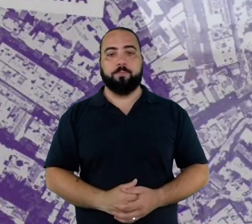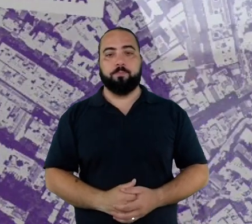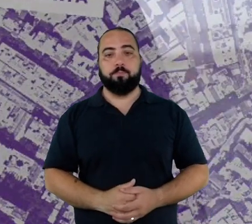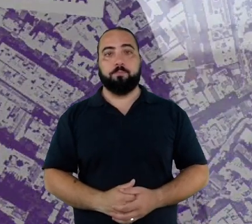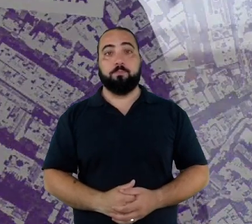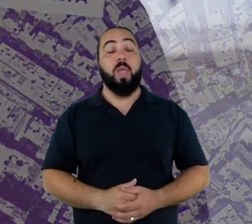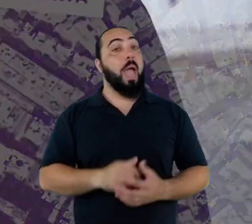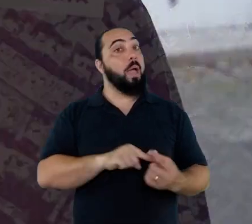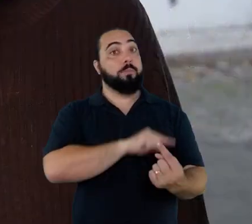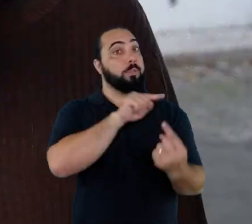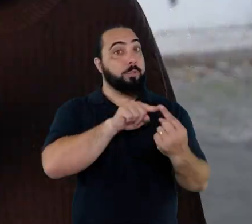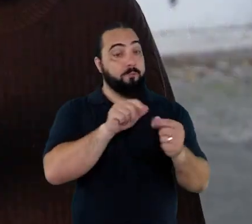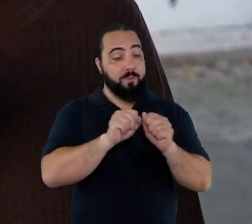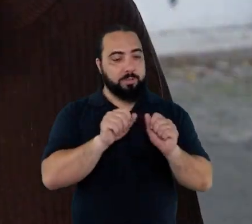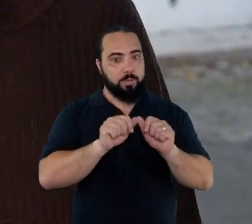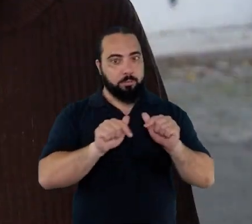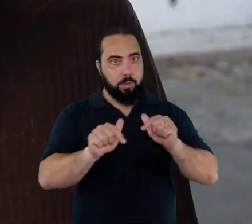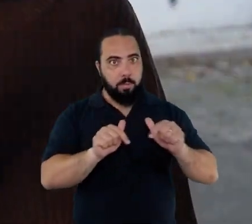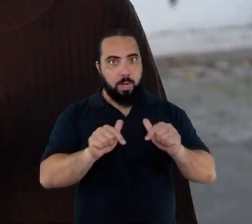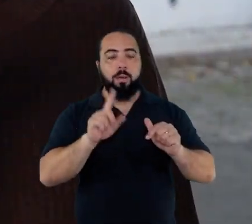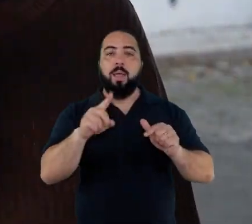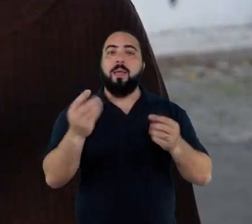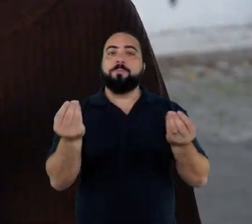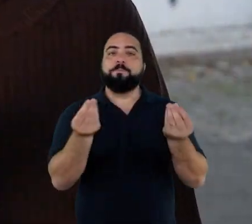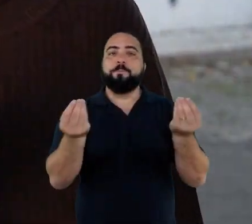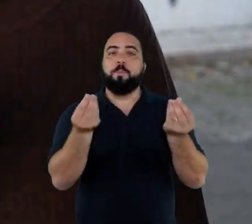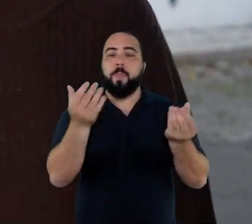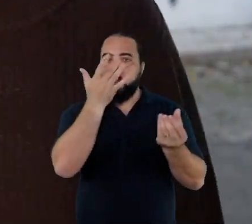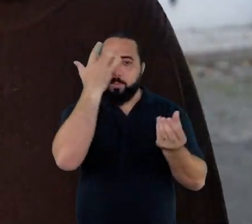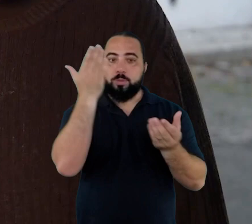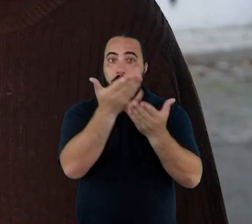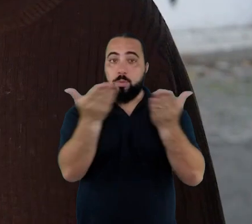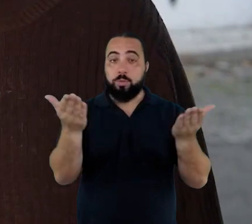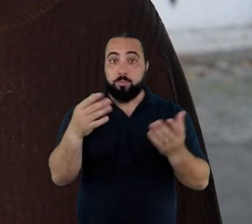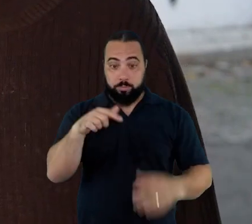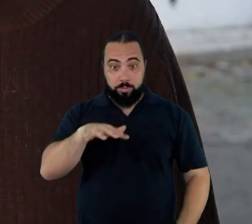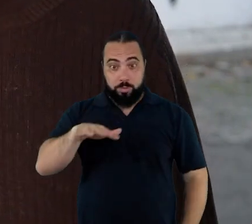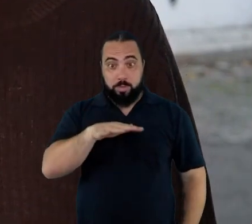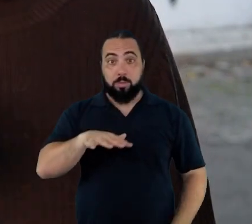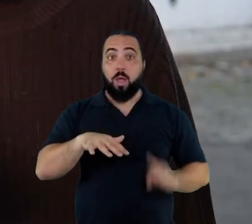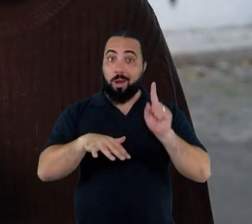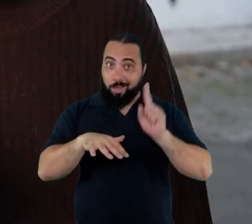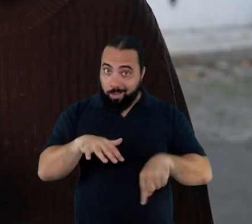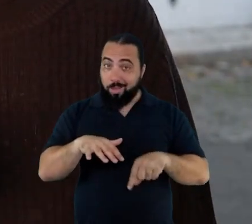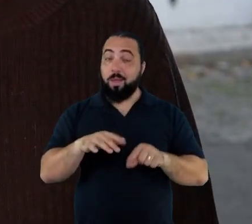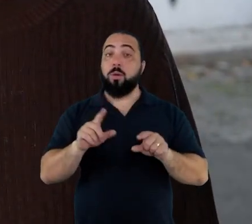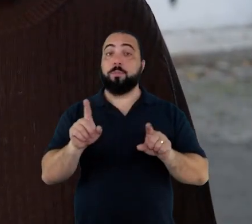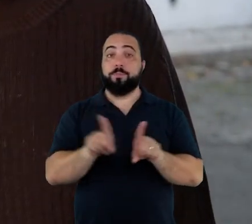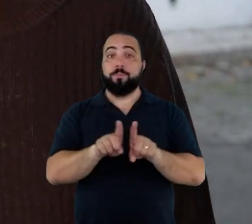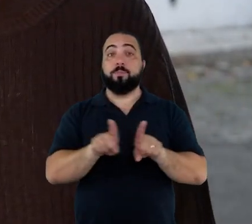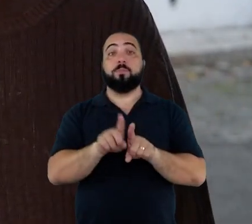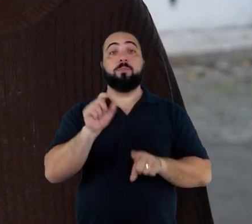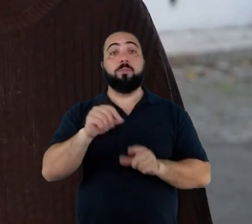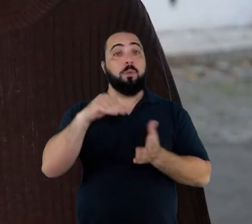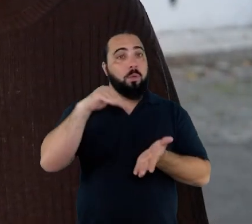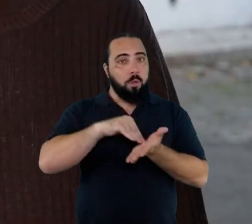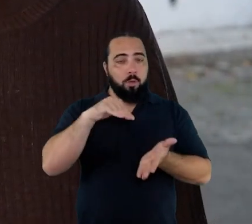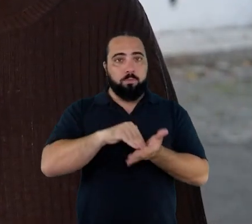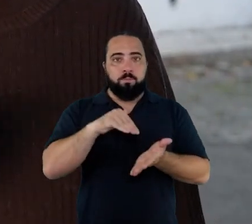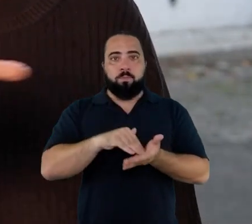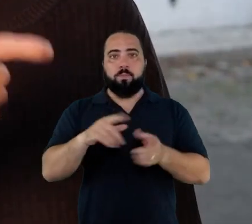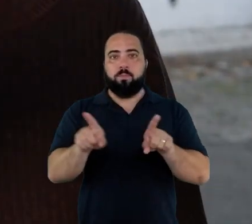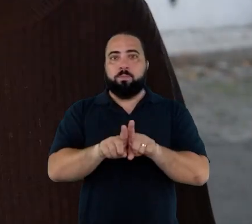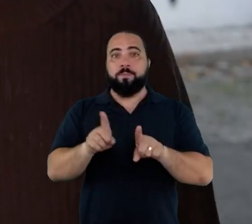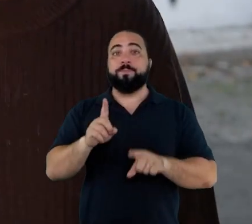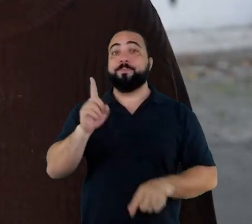fazer esse trabalho é mostrar para as pessoas, sensibilizar as pessoas que esse território aqui foi o território da última resistência do